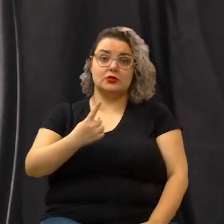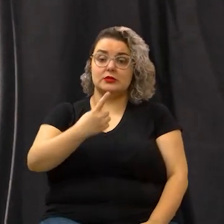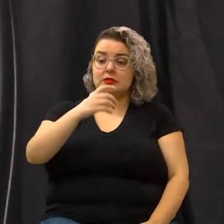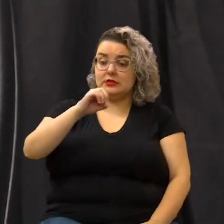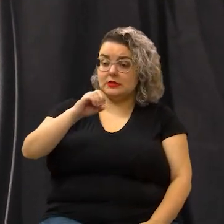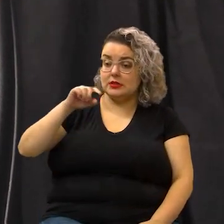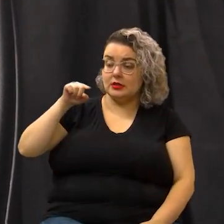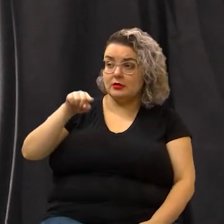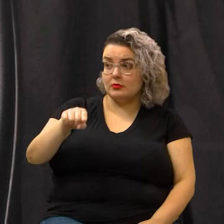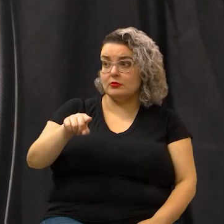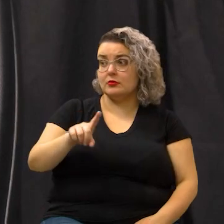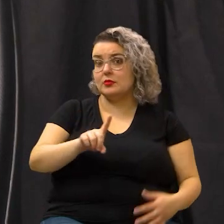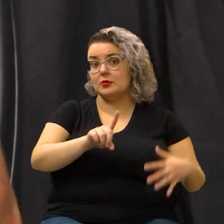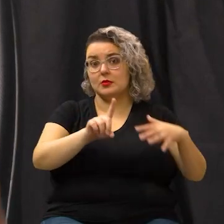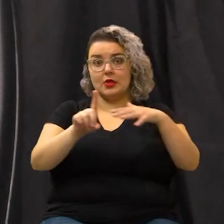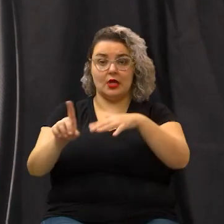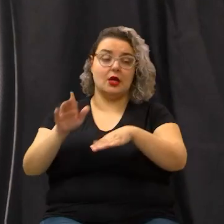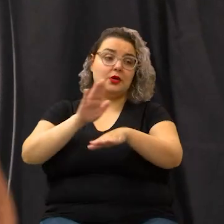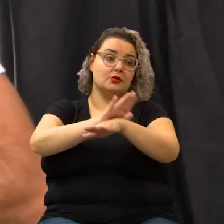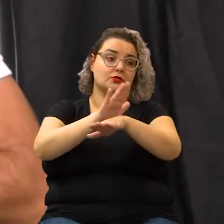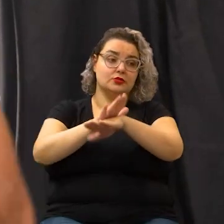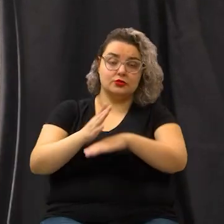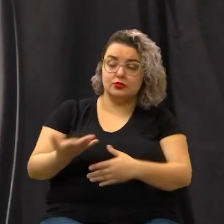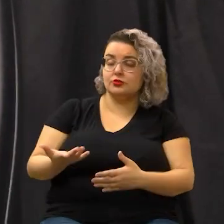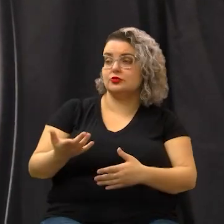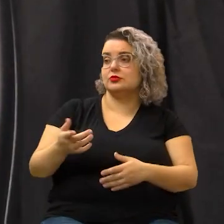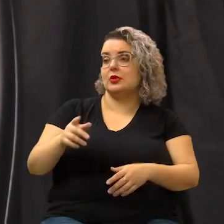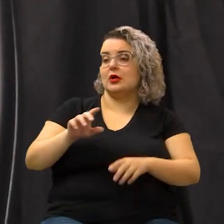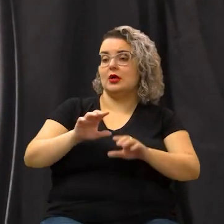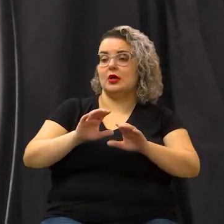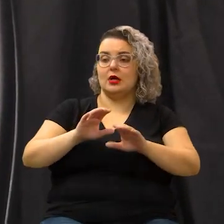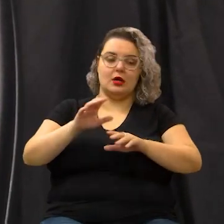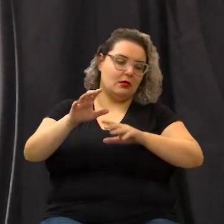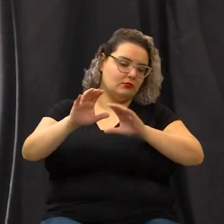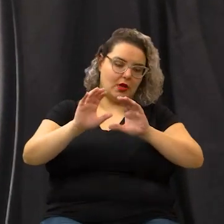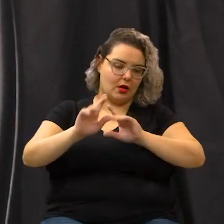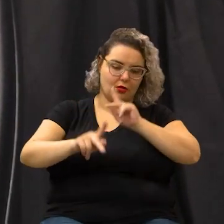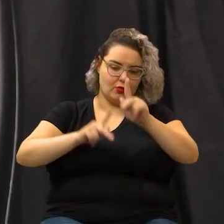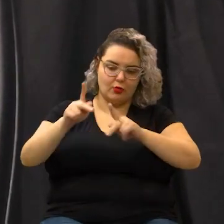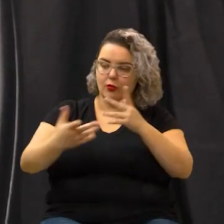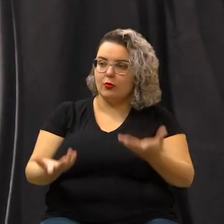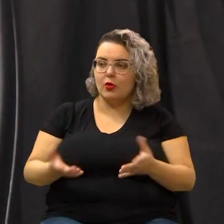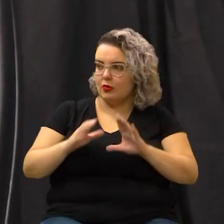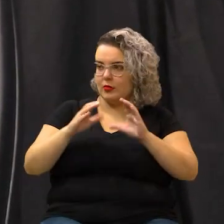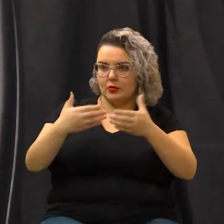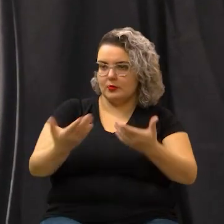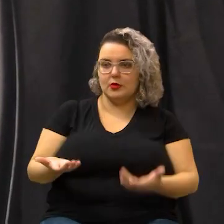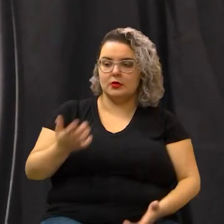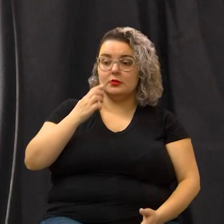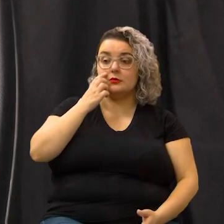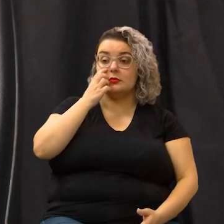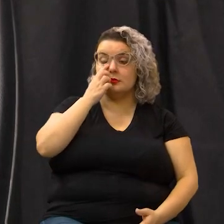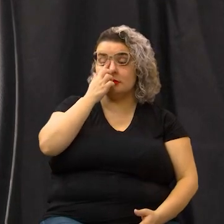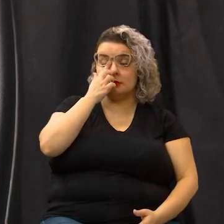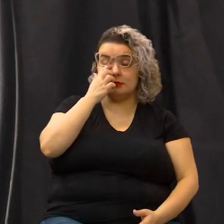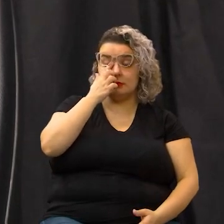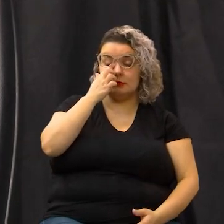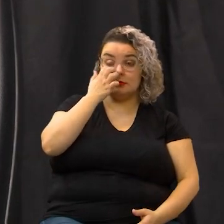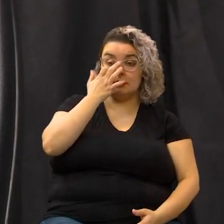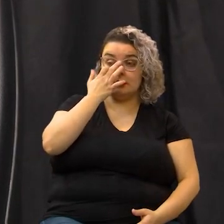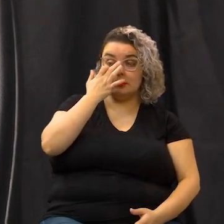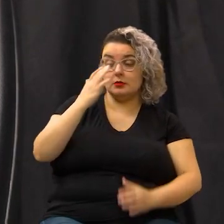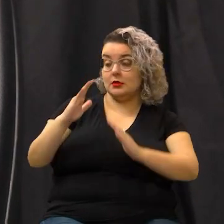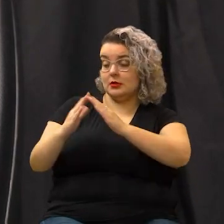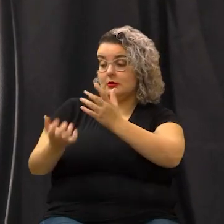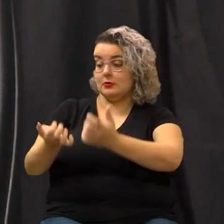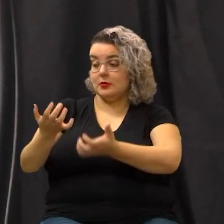100 mil seguidores, que a gente conseguia ajudar a comunidade de maneira digital. Sim. Né? Então, queimava uma casa